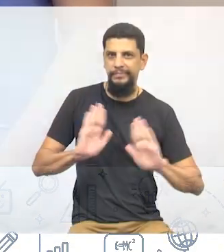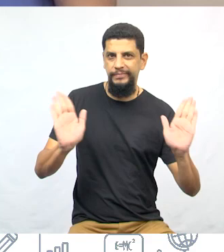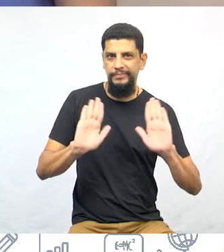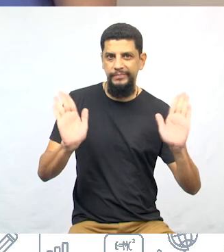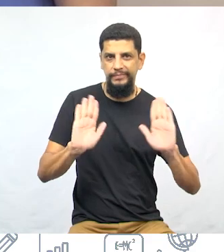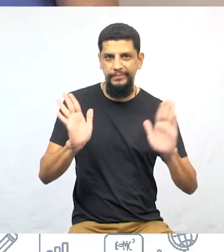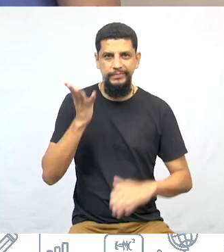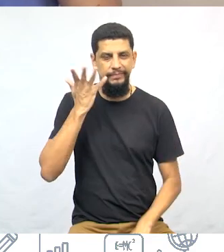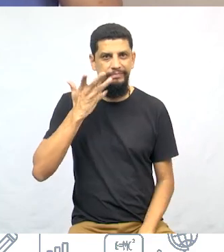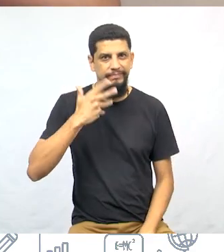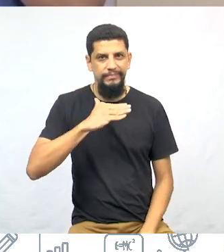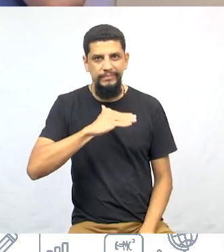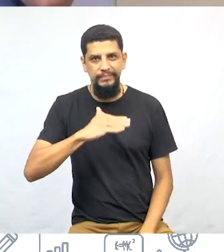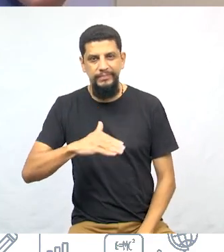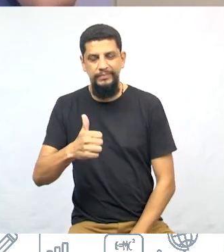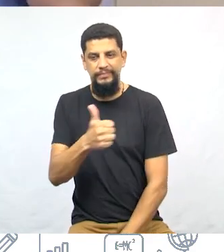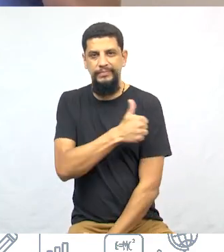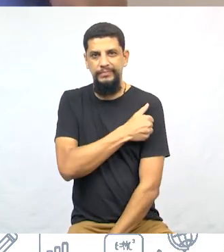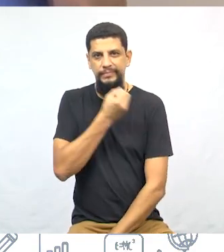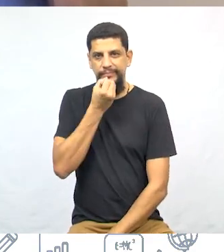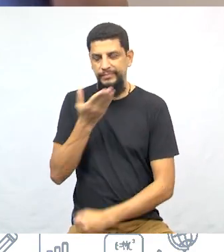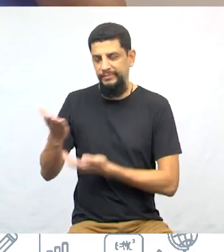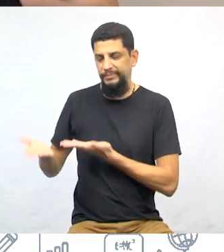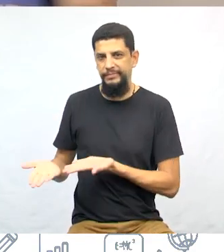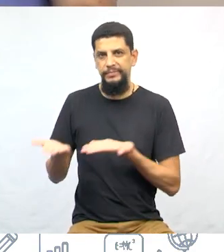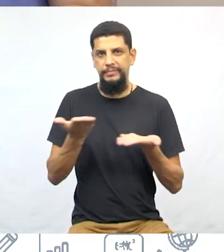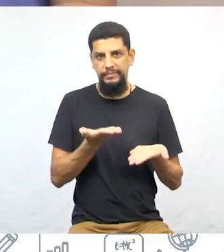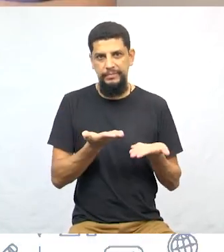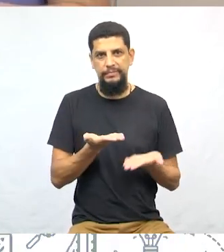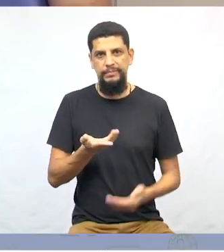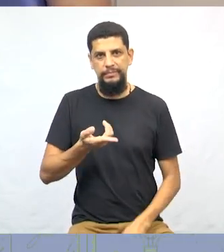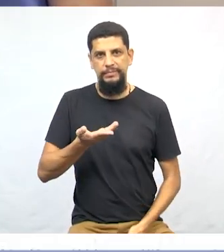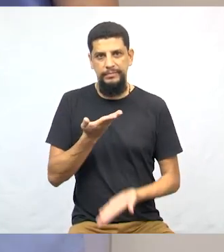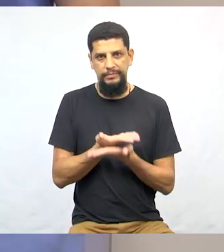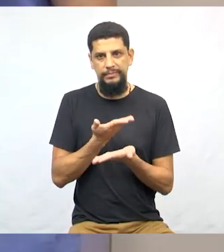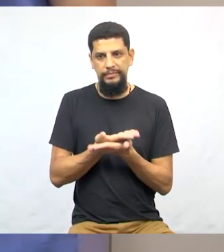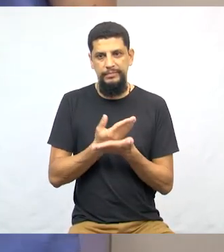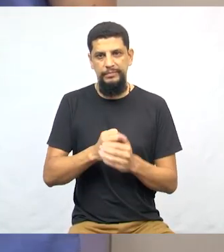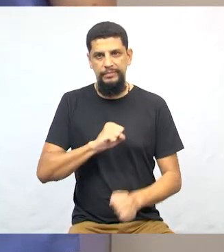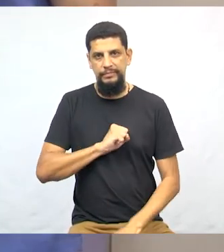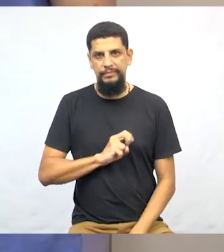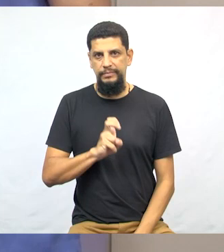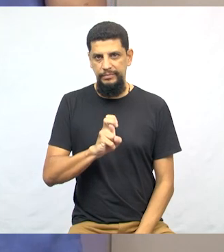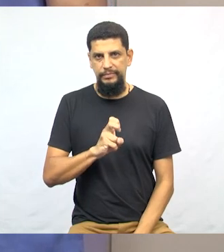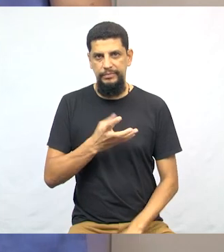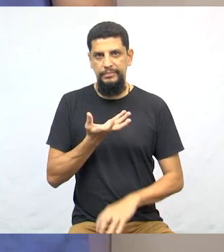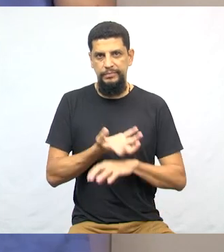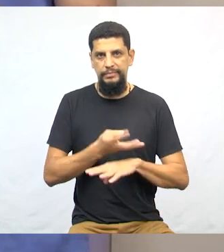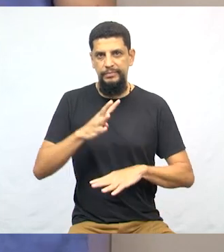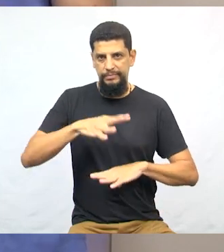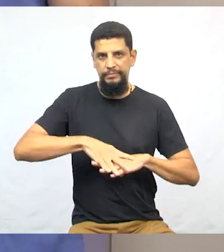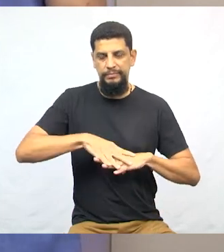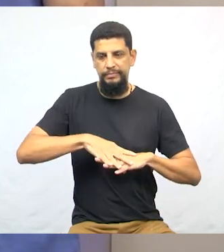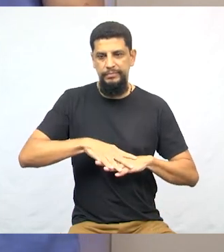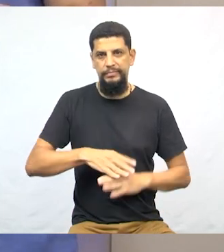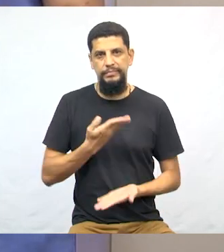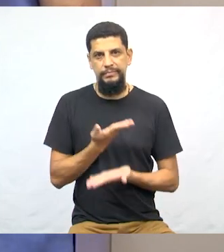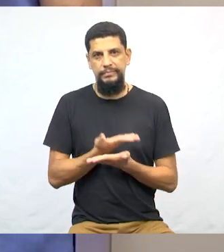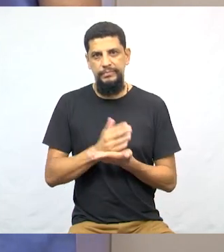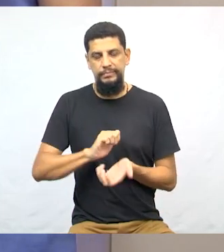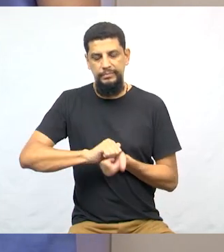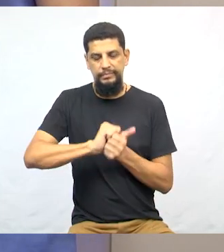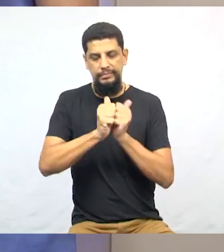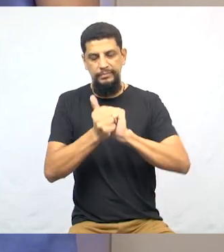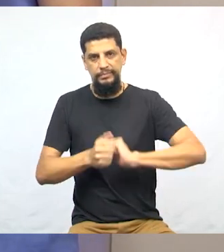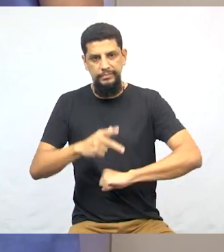Olá, crianças! Sejam bem-vindos à nossa aula 5 de matemática, a aula